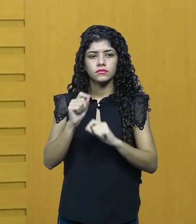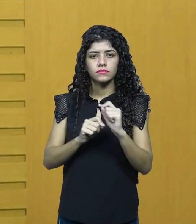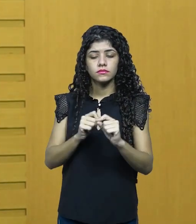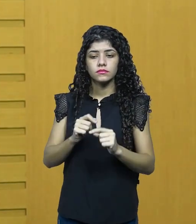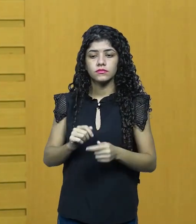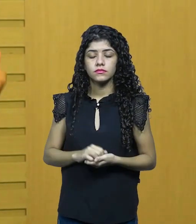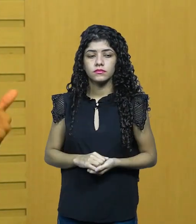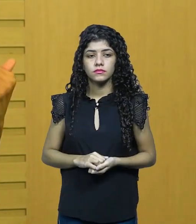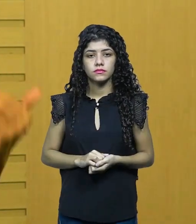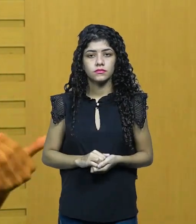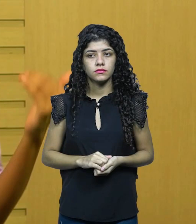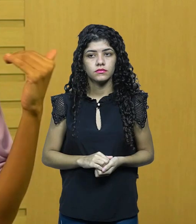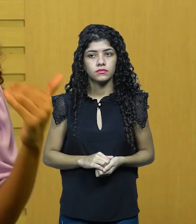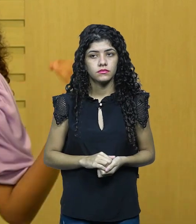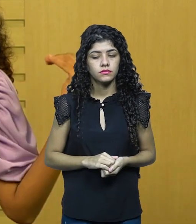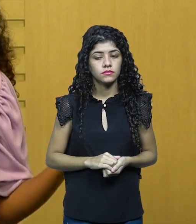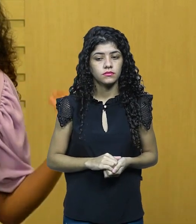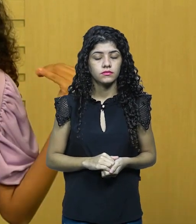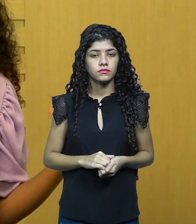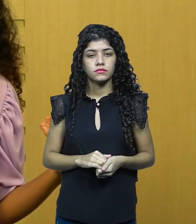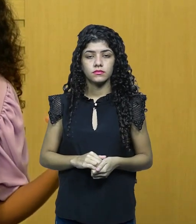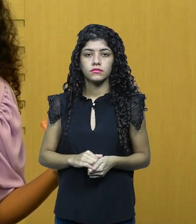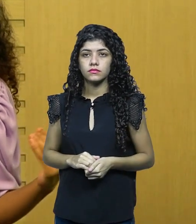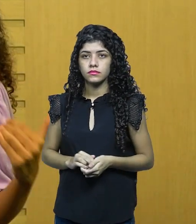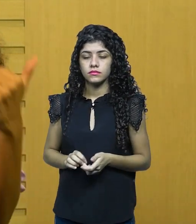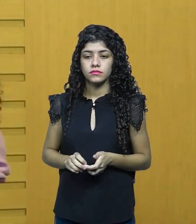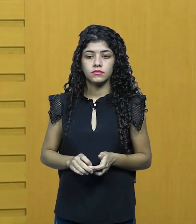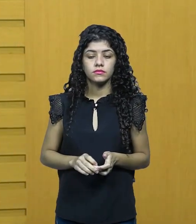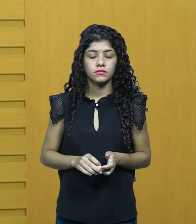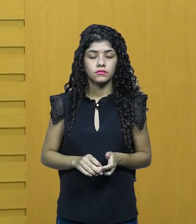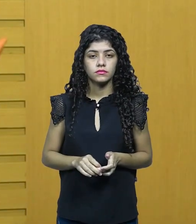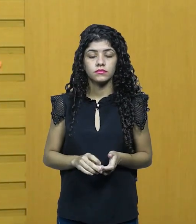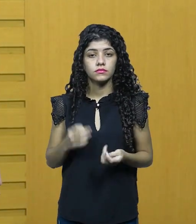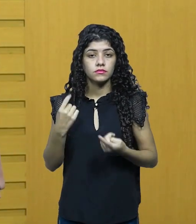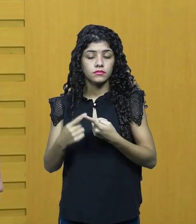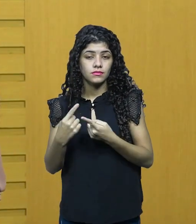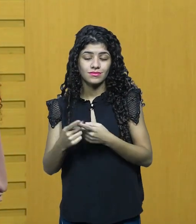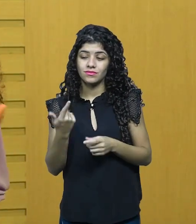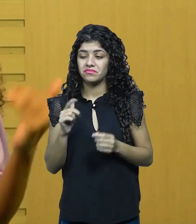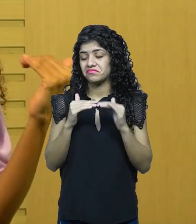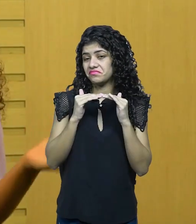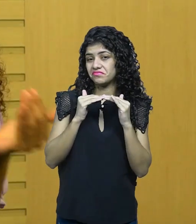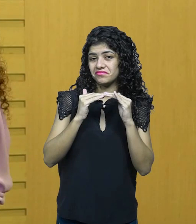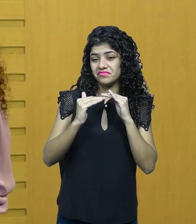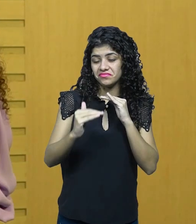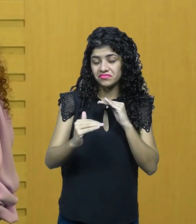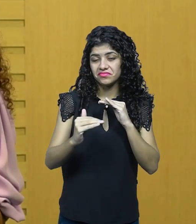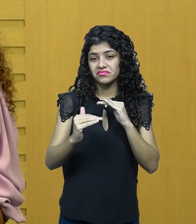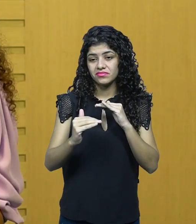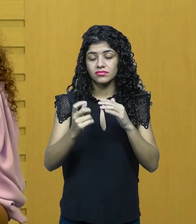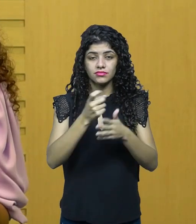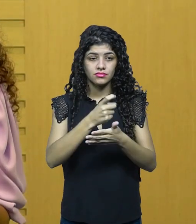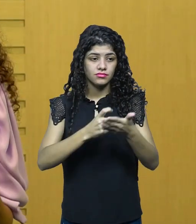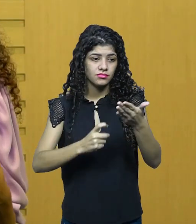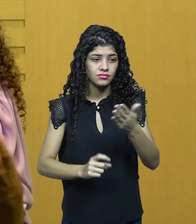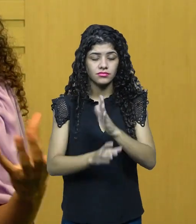têm que perguntar se isso aqui está em coesão com a unidade dramática da história, com a progressão dramática que vai acontecer ali, porque se não tiver,